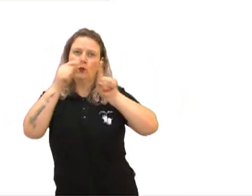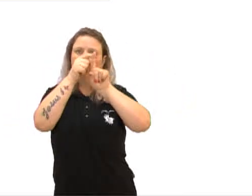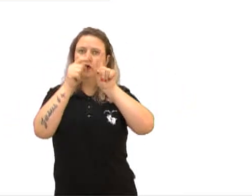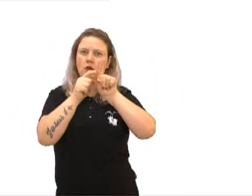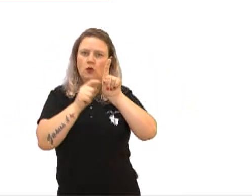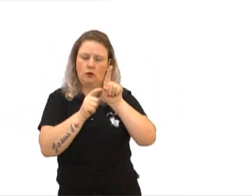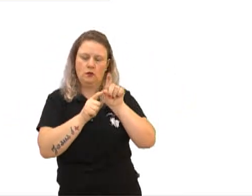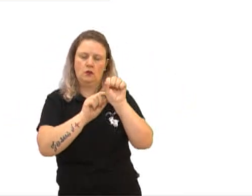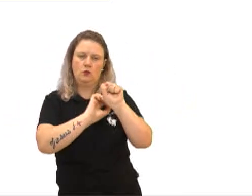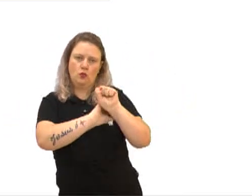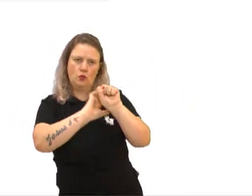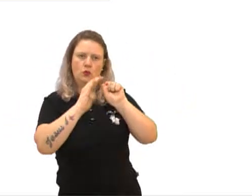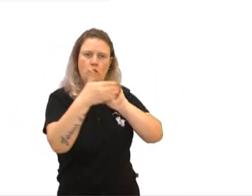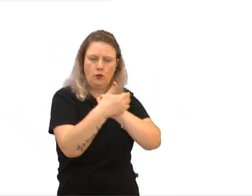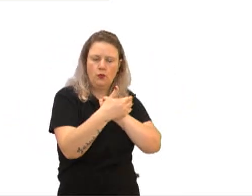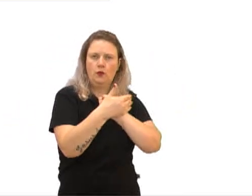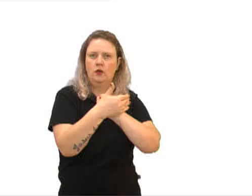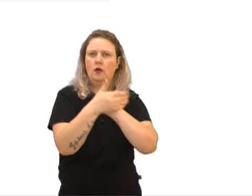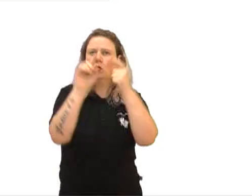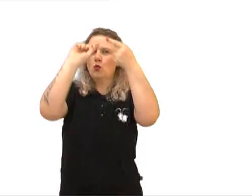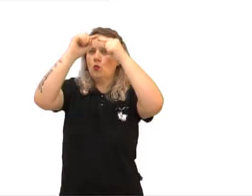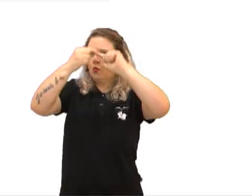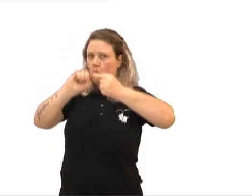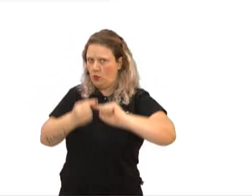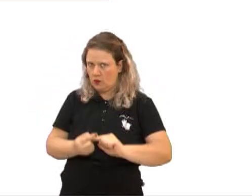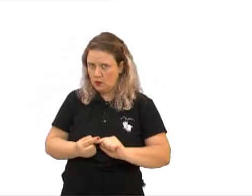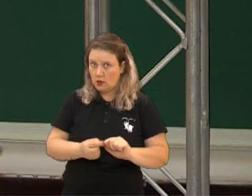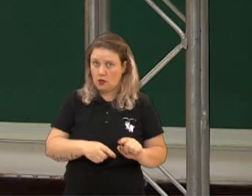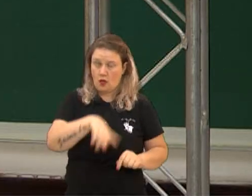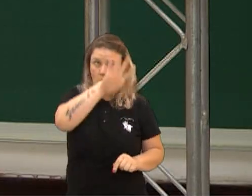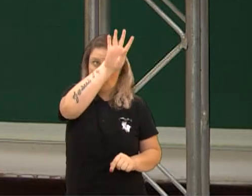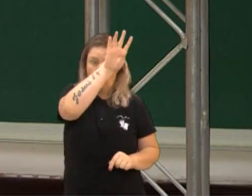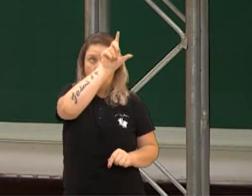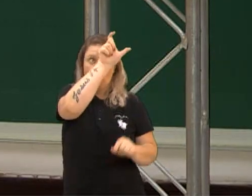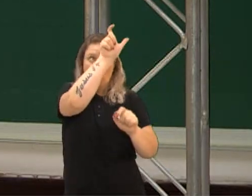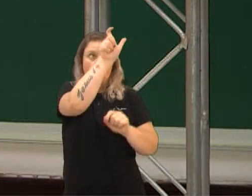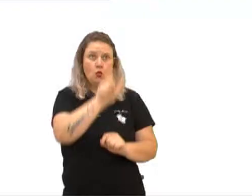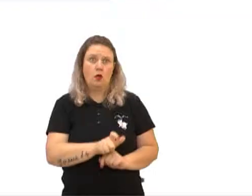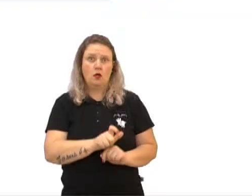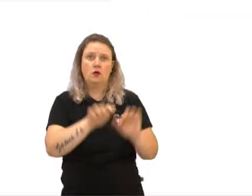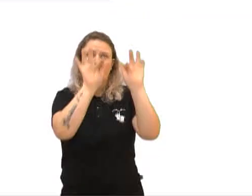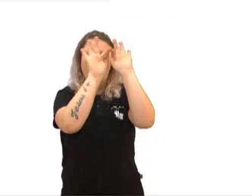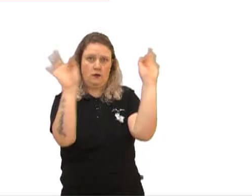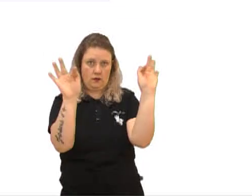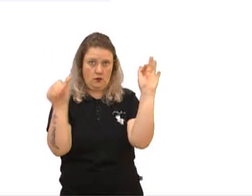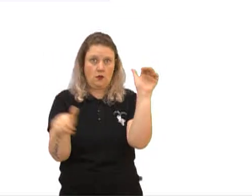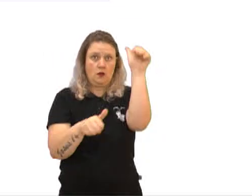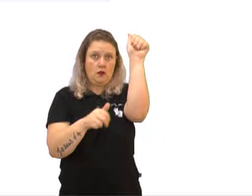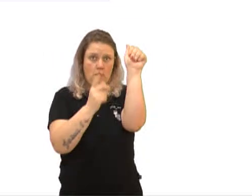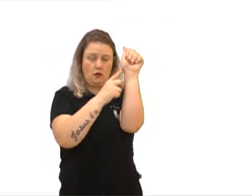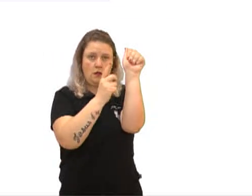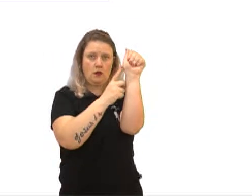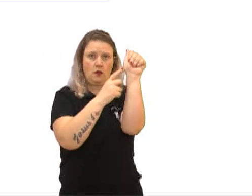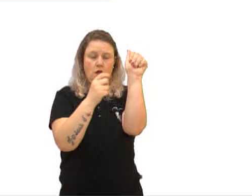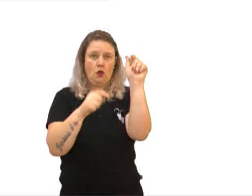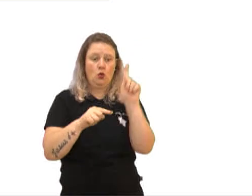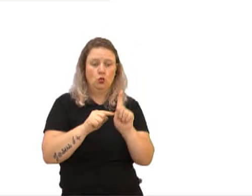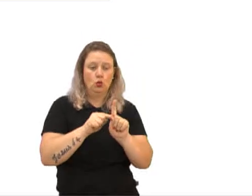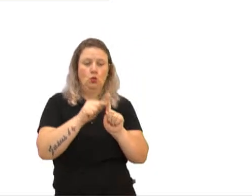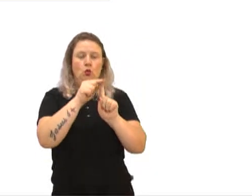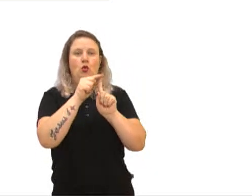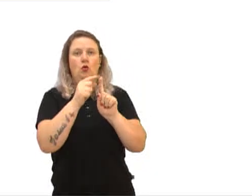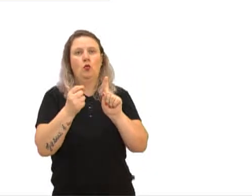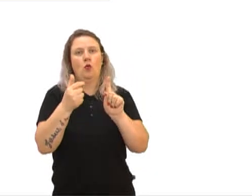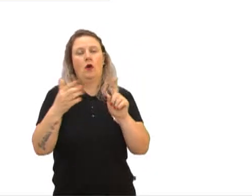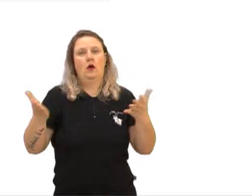sujeito. Relacione as colunas abaixo. Então, na primeira coluna, a gente tem aqui as frases. Letra A, esquentou um pouco agora. B,